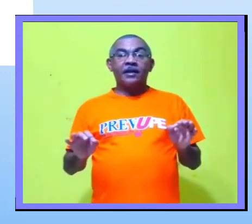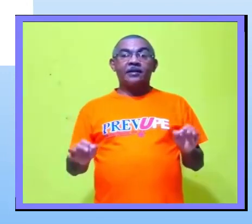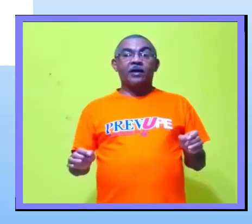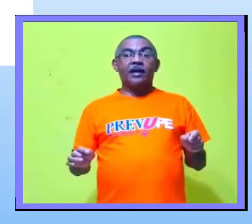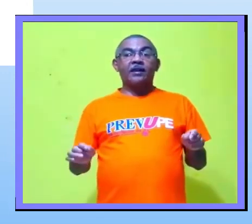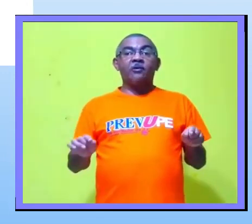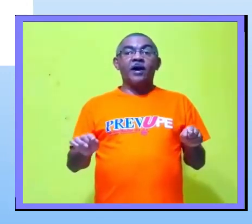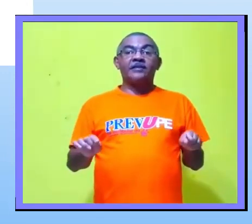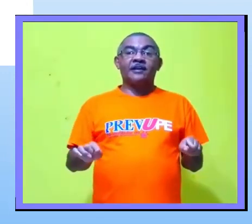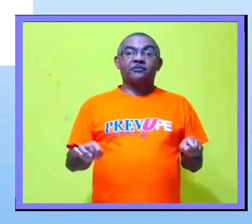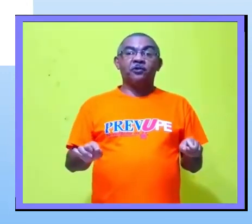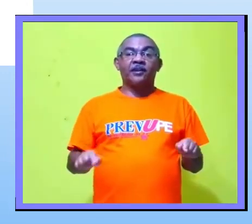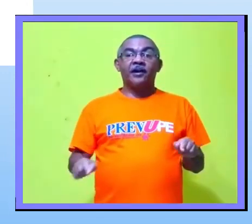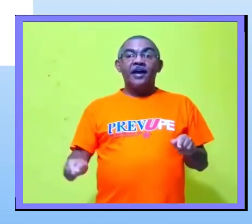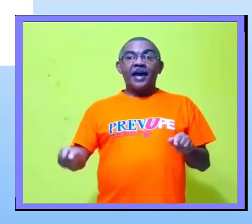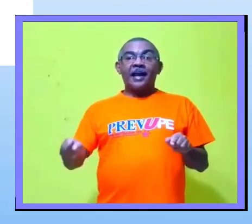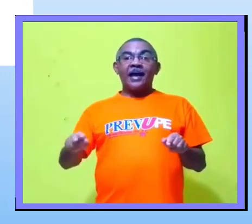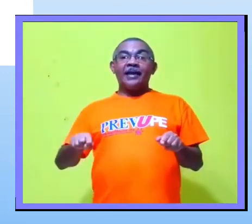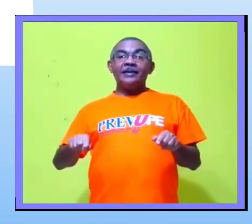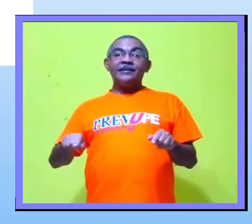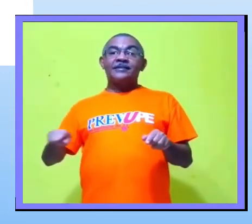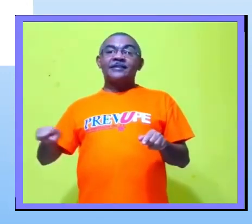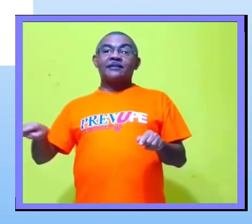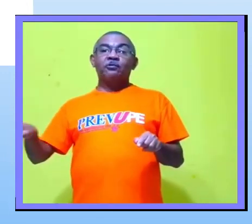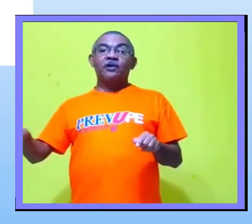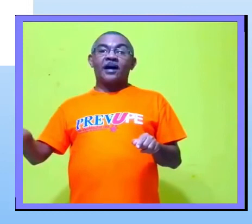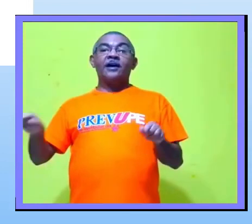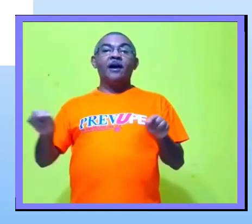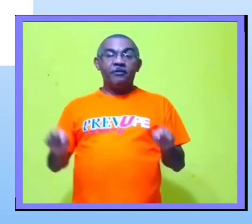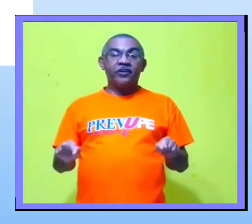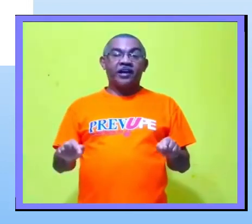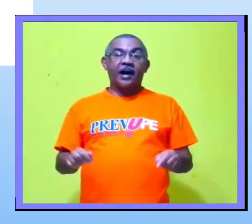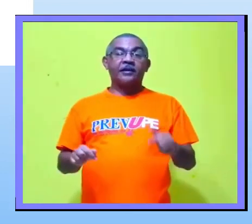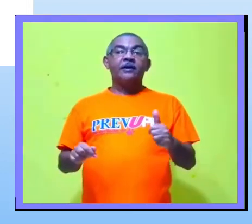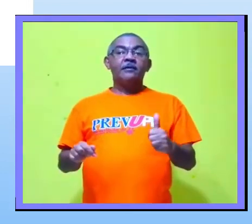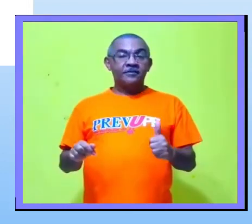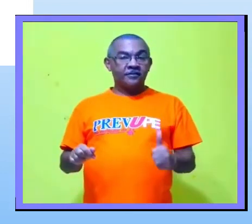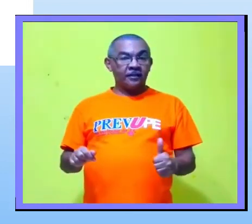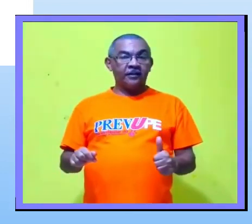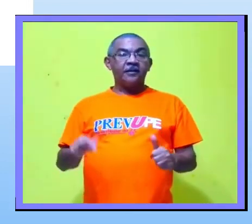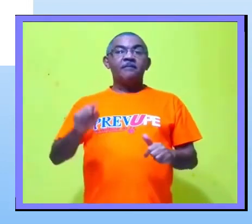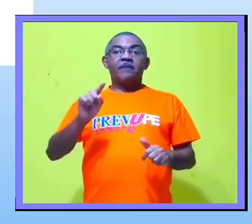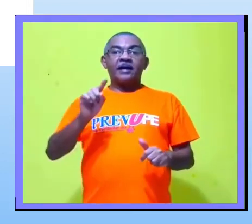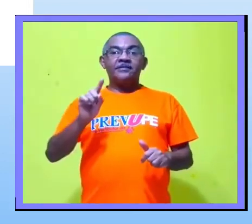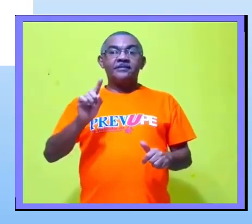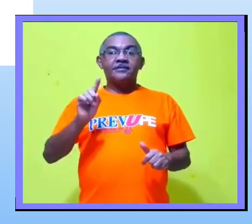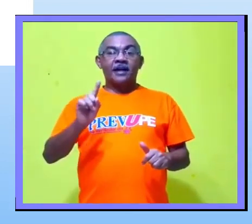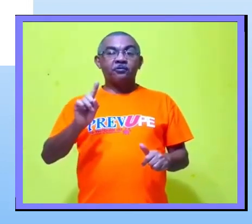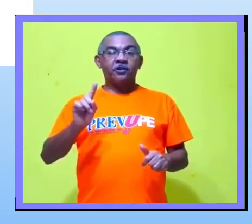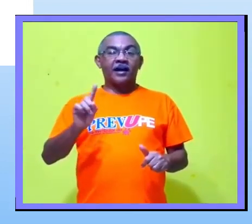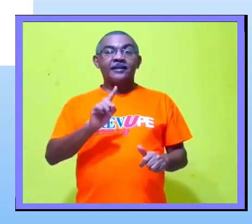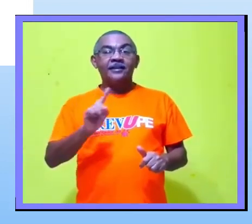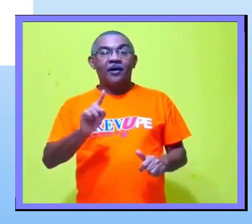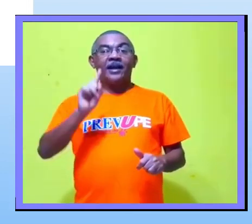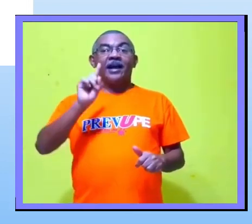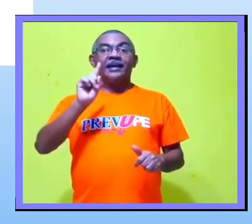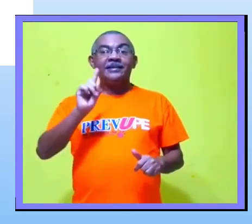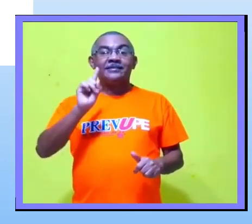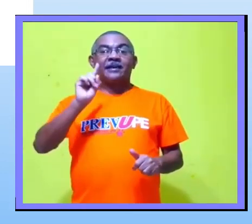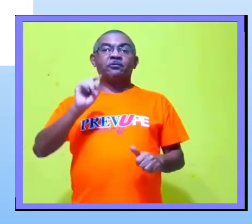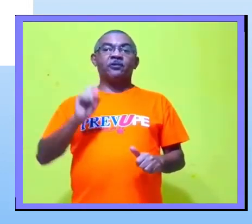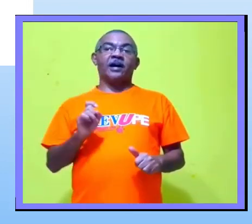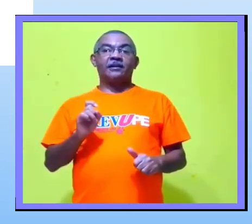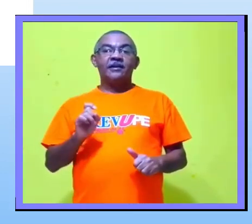na cadeia, então ela não é saturada, ela é insaturada. Ramificada? Sim, mas insaturada não, ela